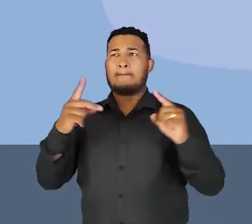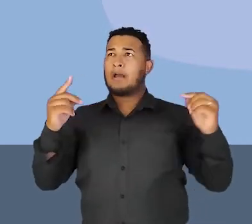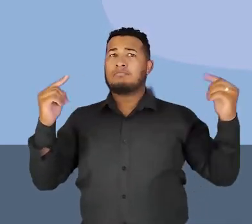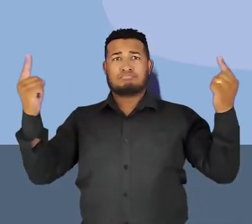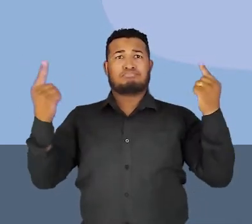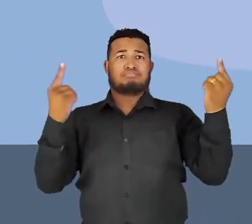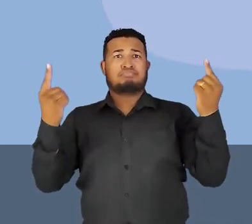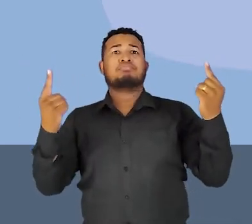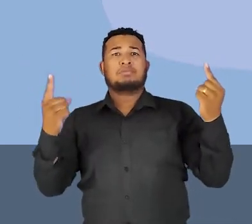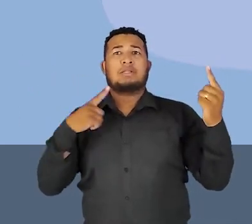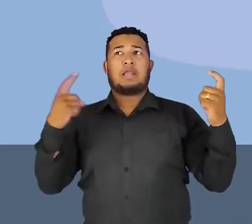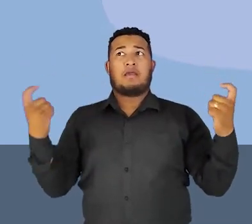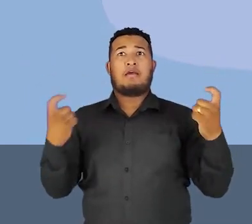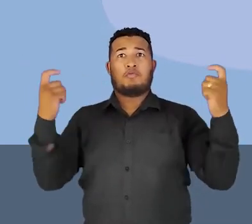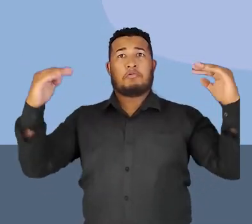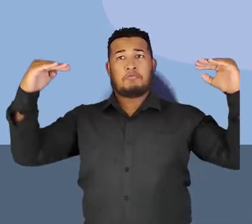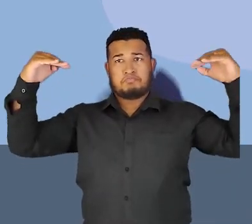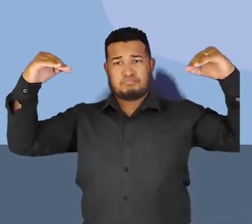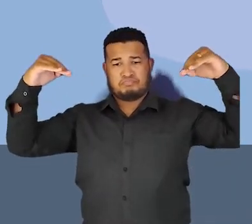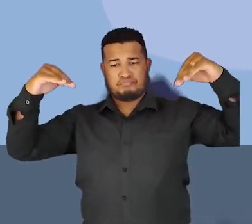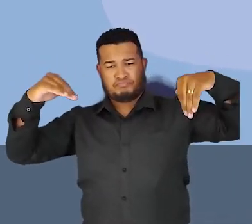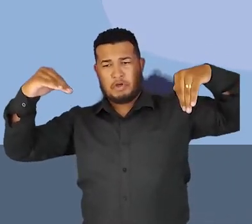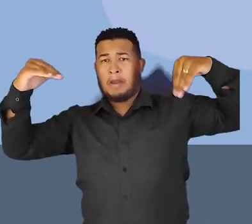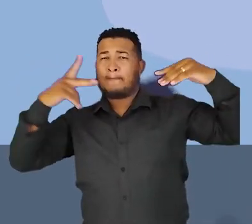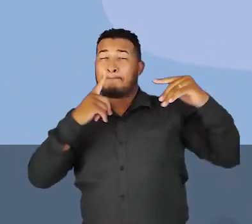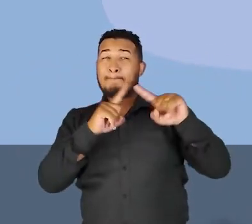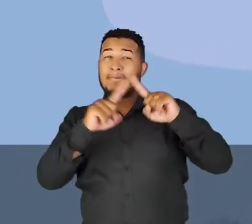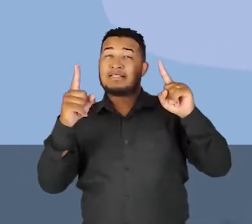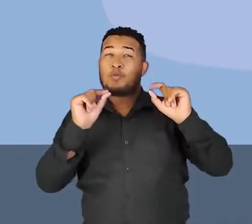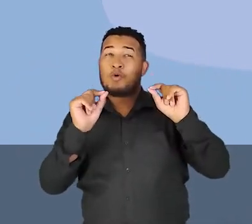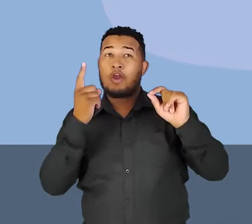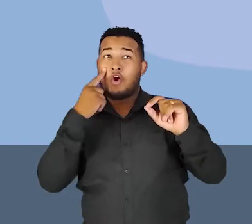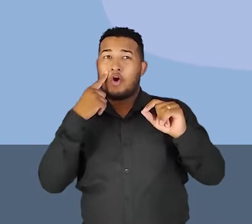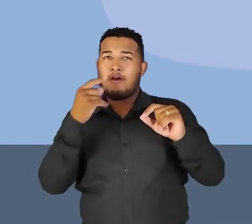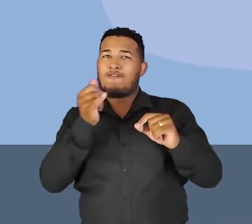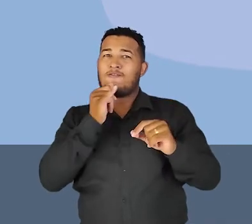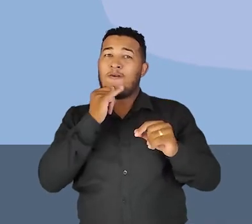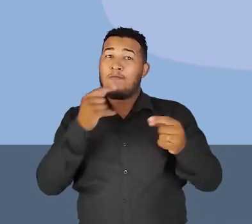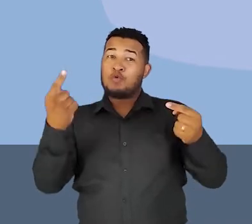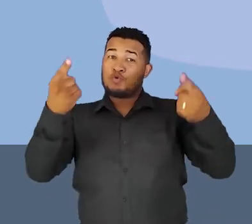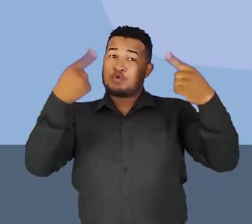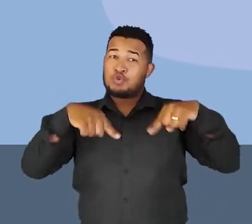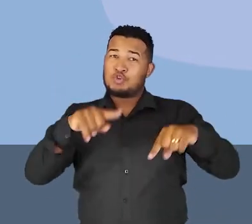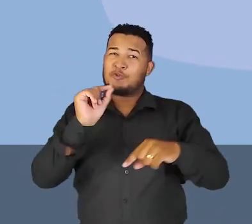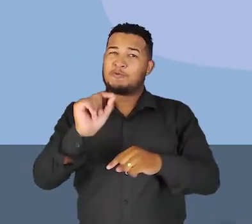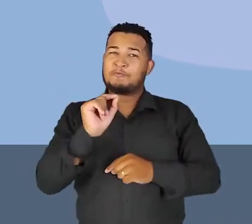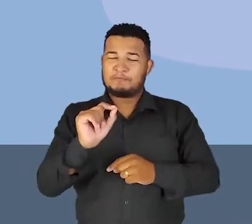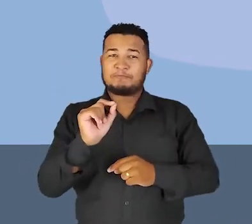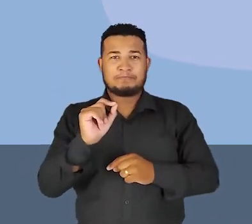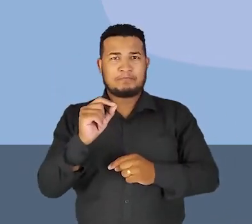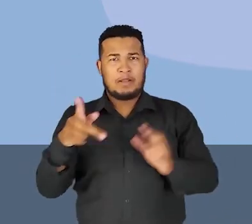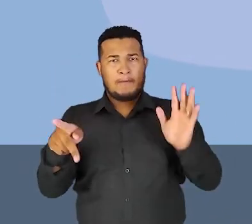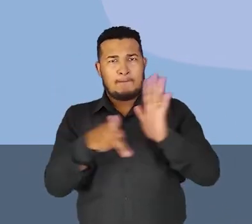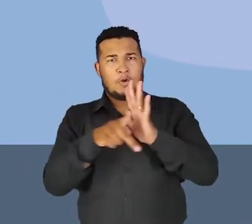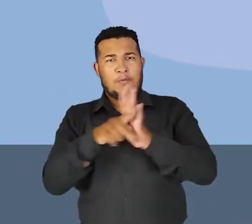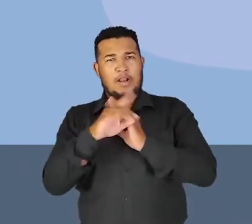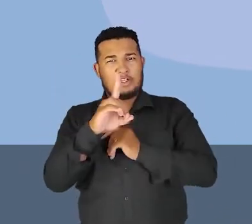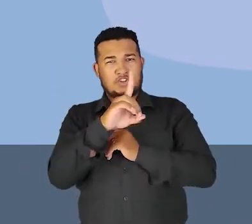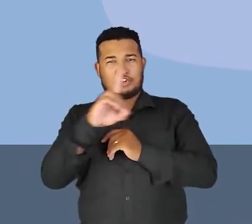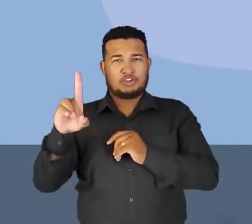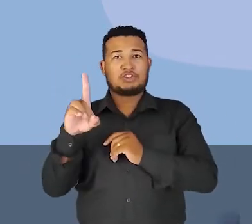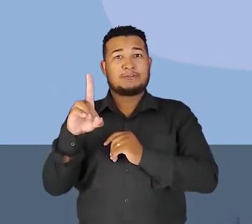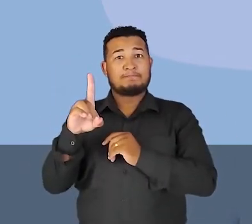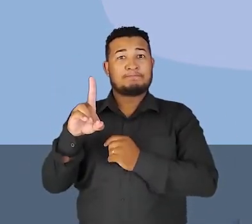outro encontra-se um plano inclinado. No entanto, nesse segundo exemplo, o plano inclinado da